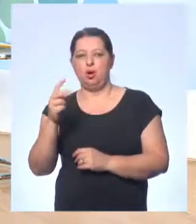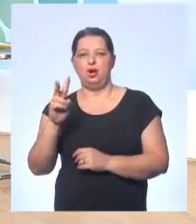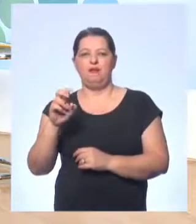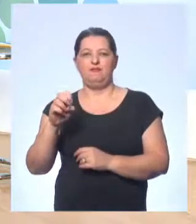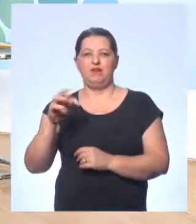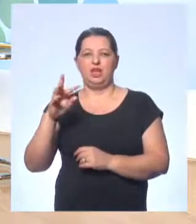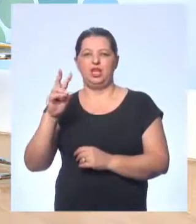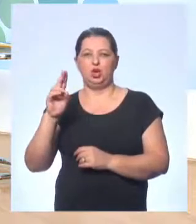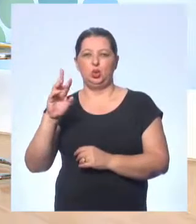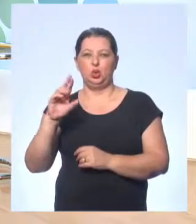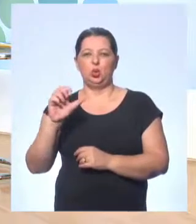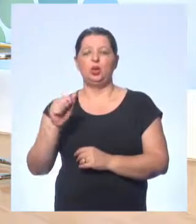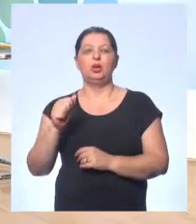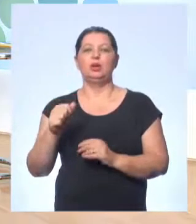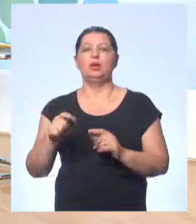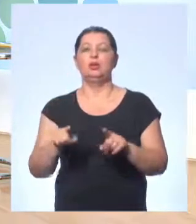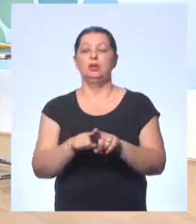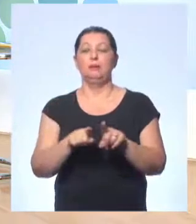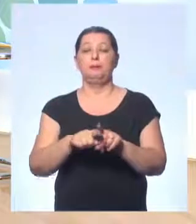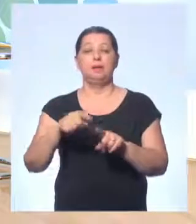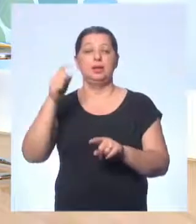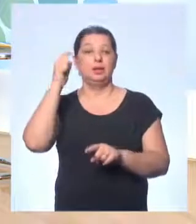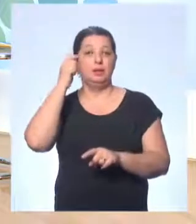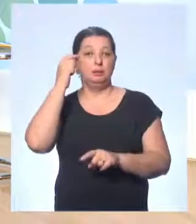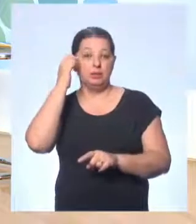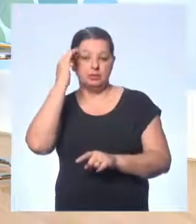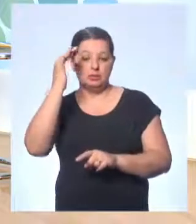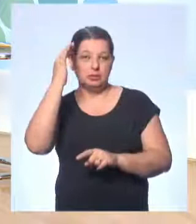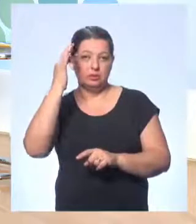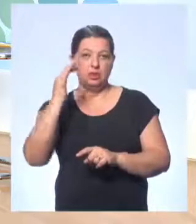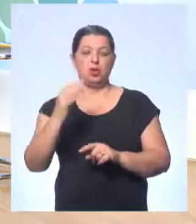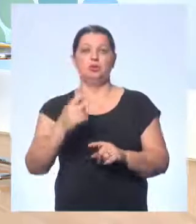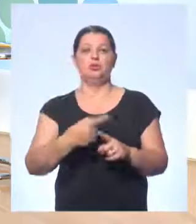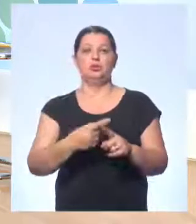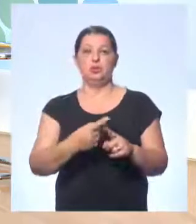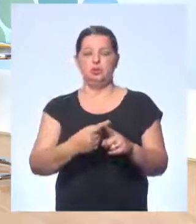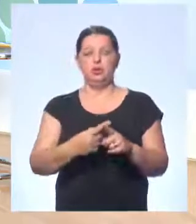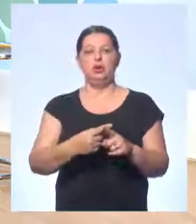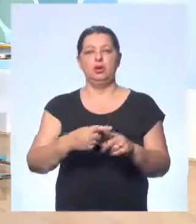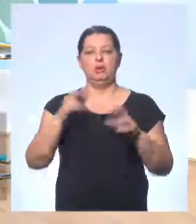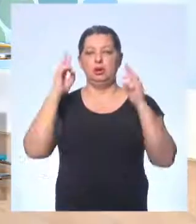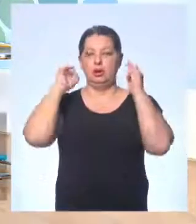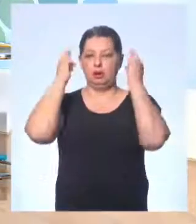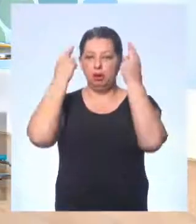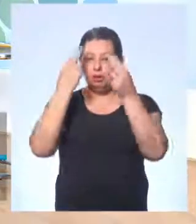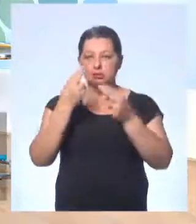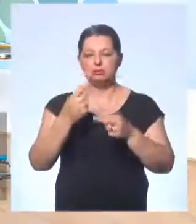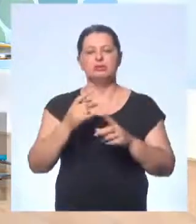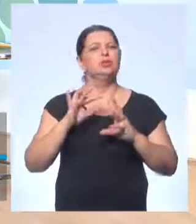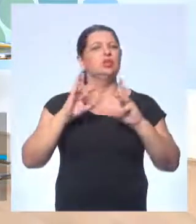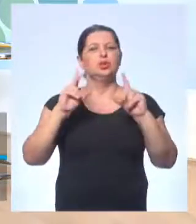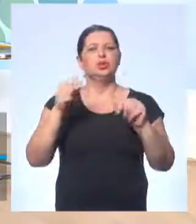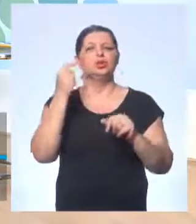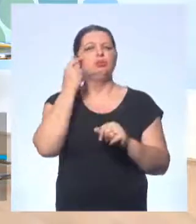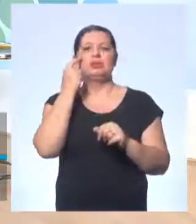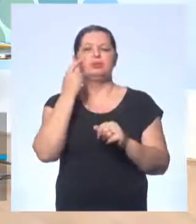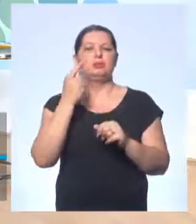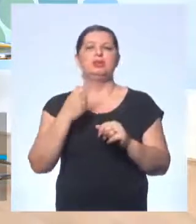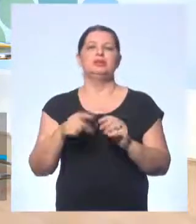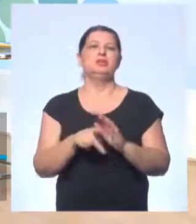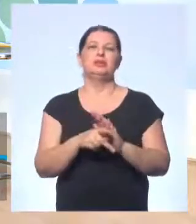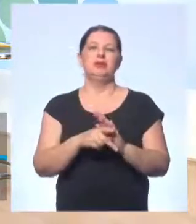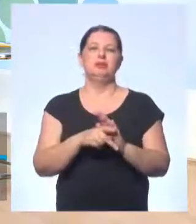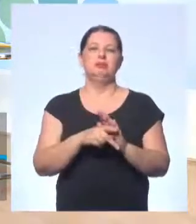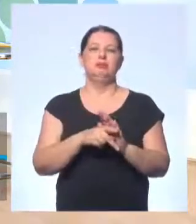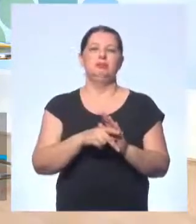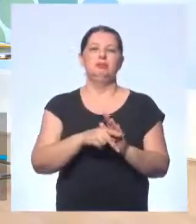pensamento de pensadores da diáspora do Atlântico Negro. Então, todos esses pensamentos, eles não fazem essa